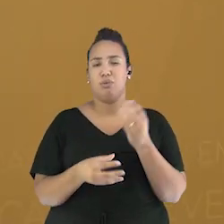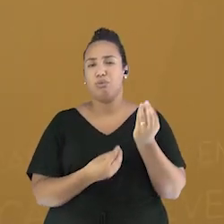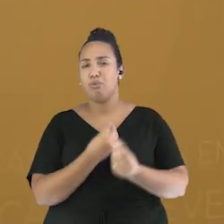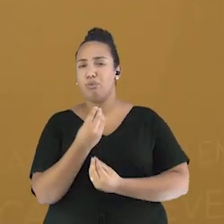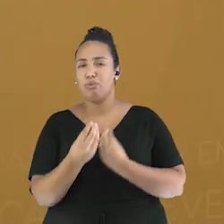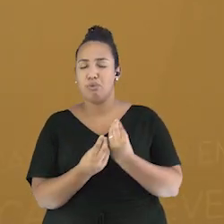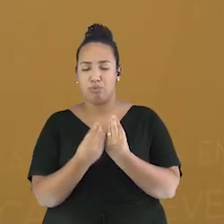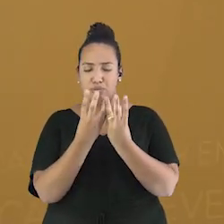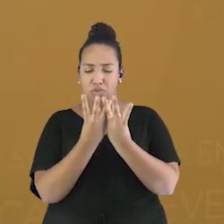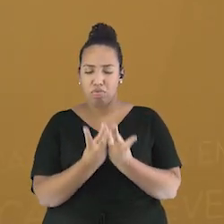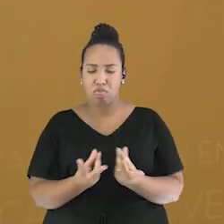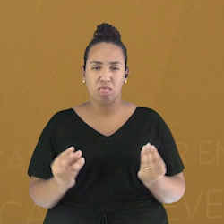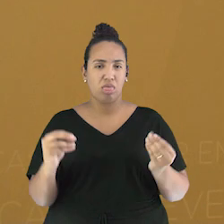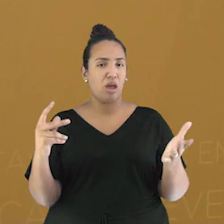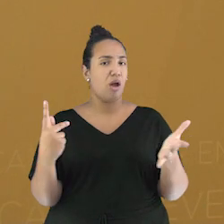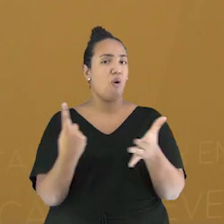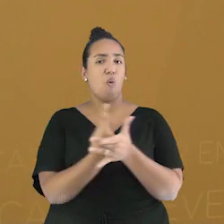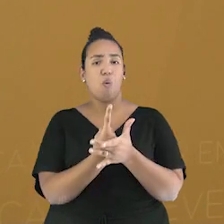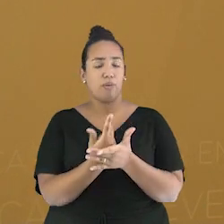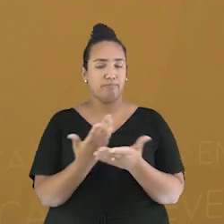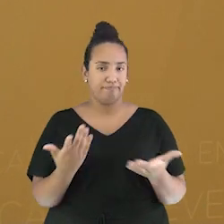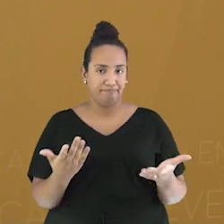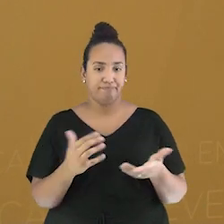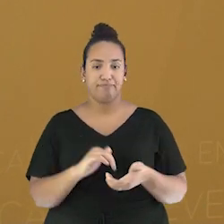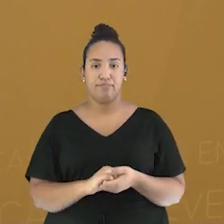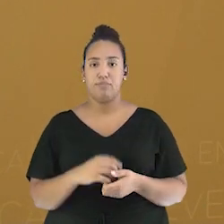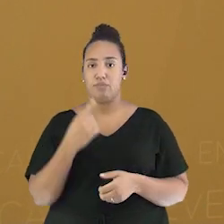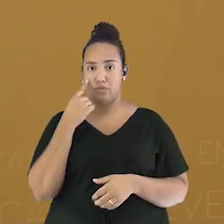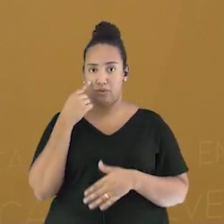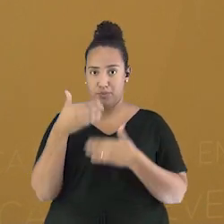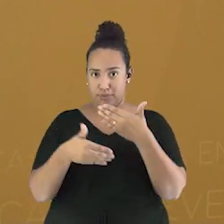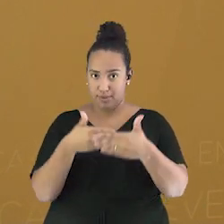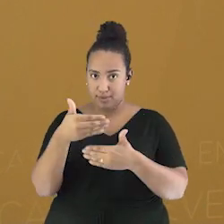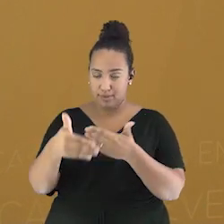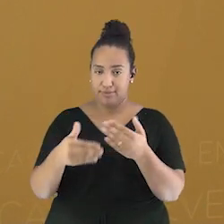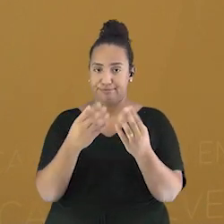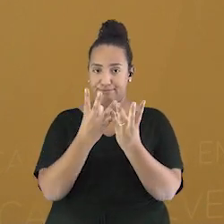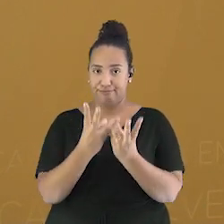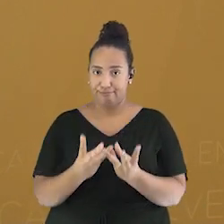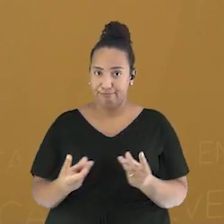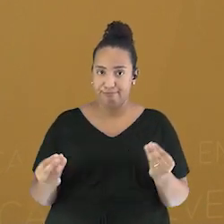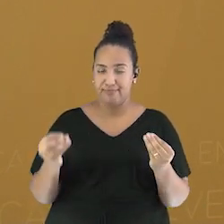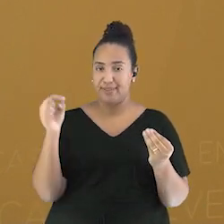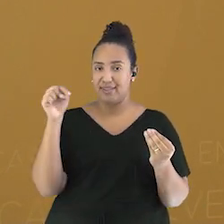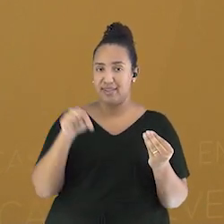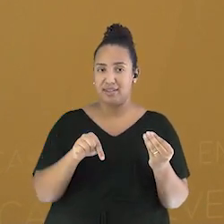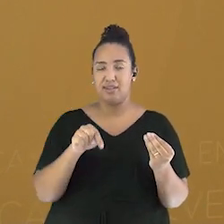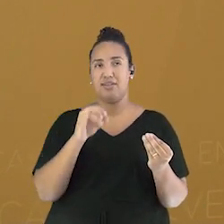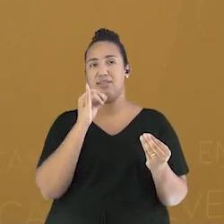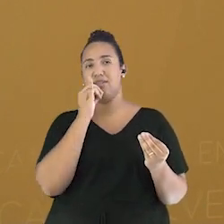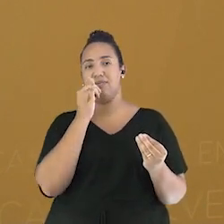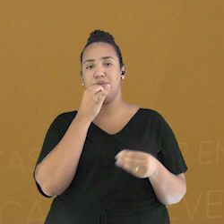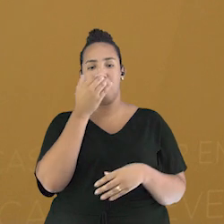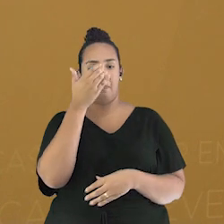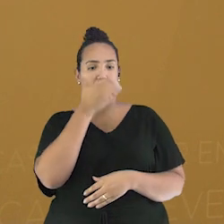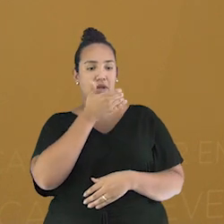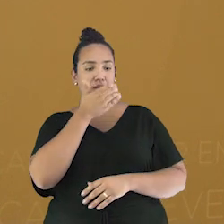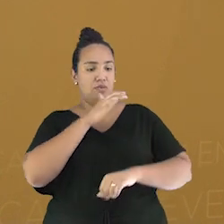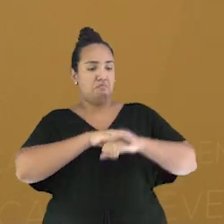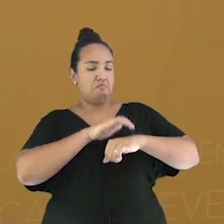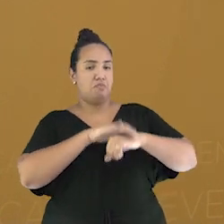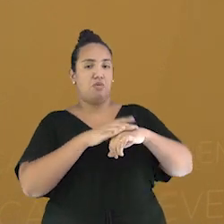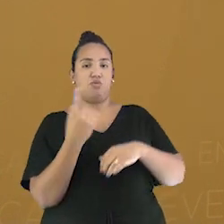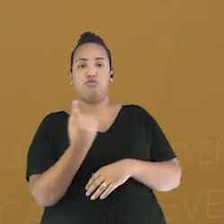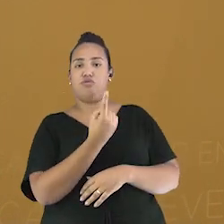a decomposição? Vejam, o processo de decomposição não é algo que a maçã faz por